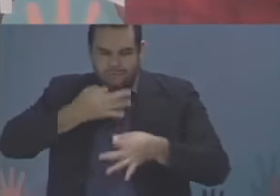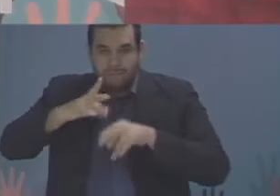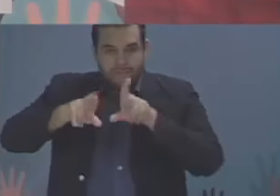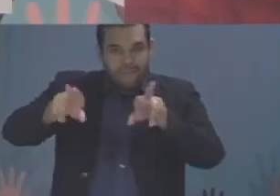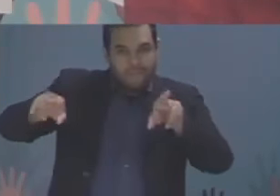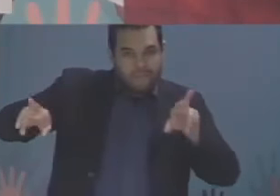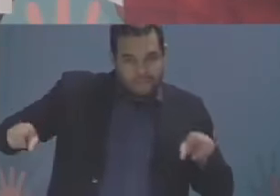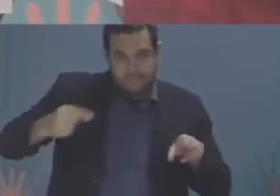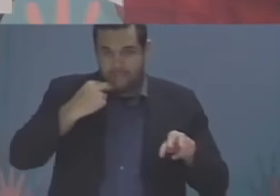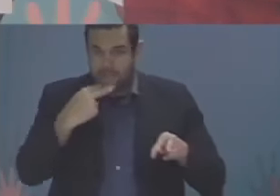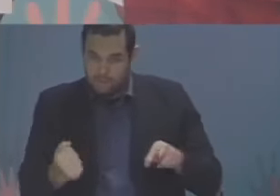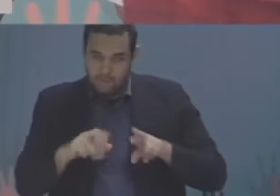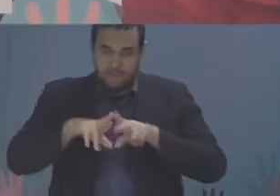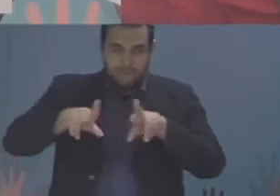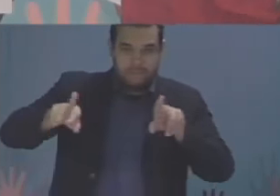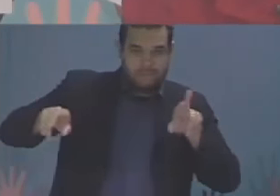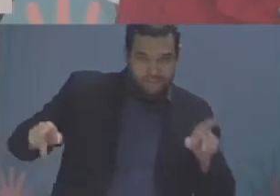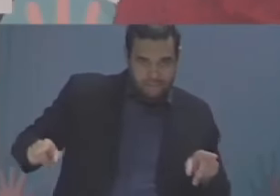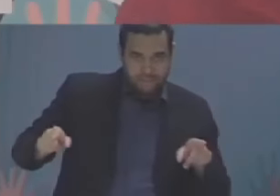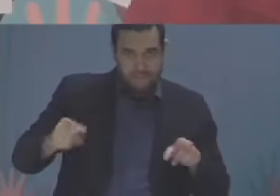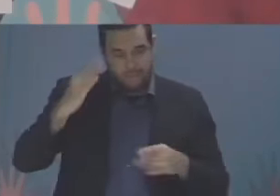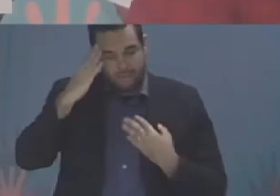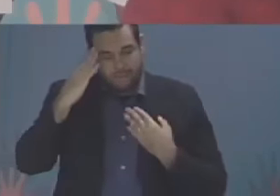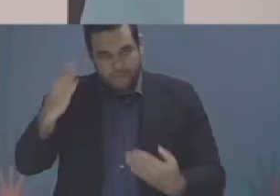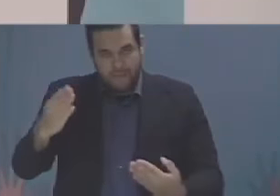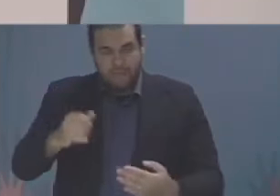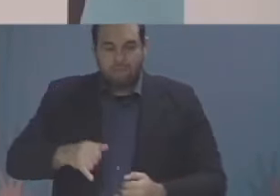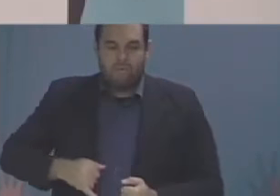orgulhamos disso. Muito obrigado.